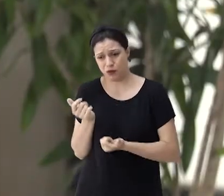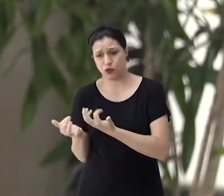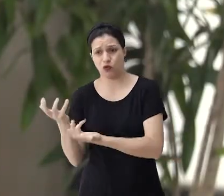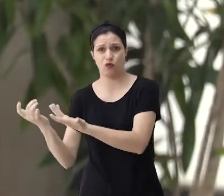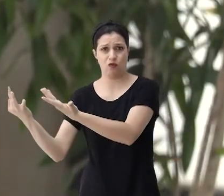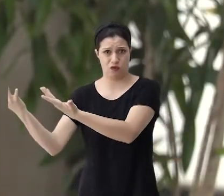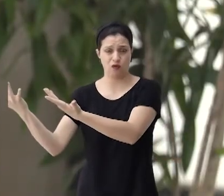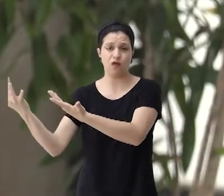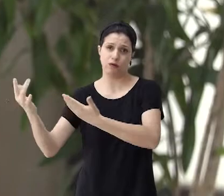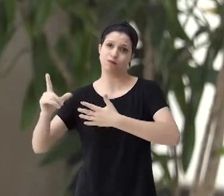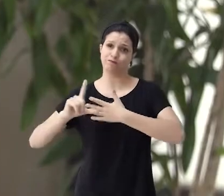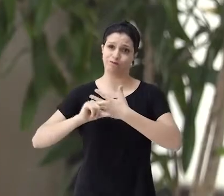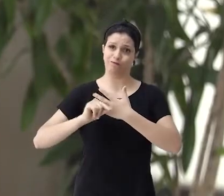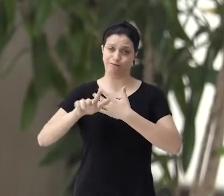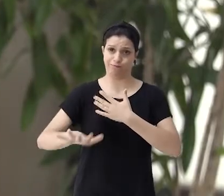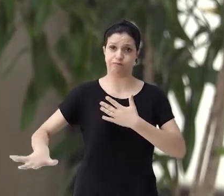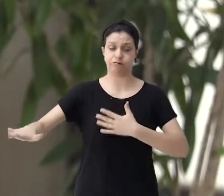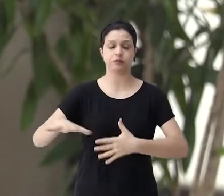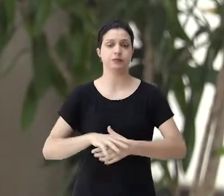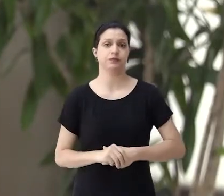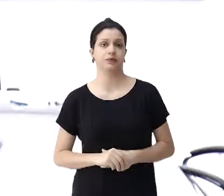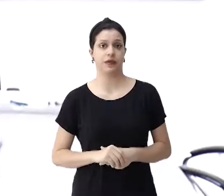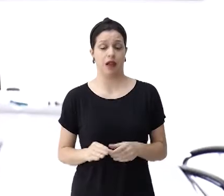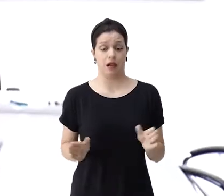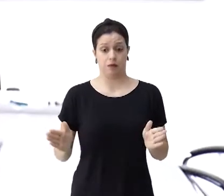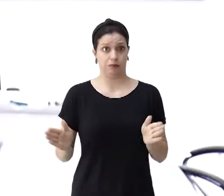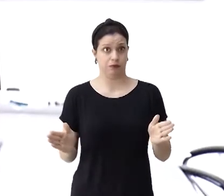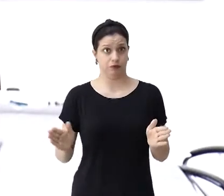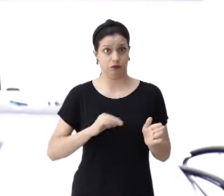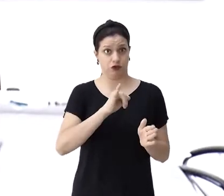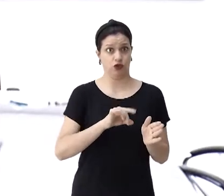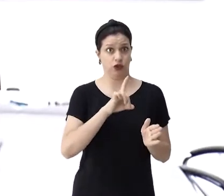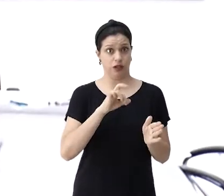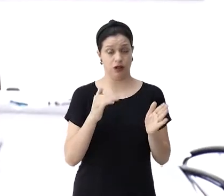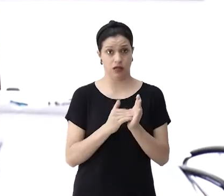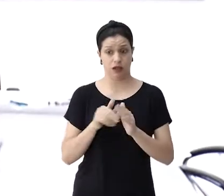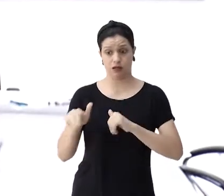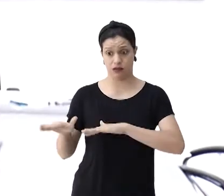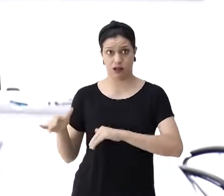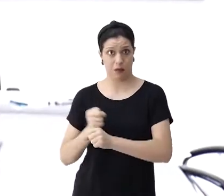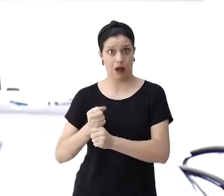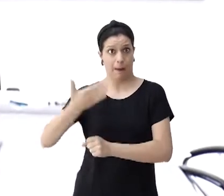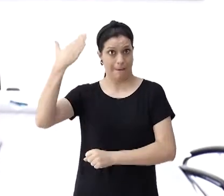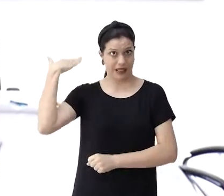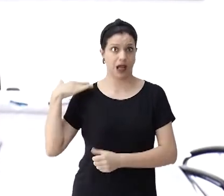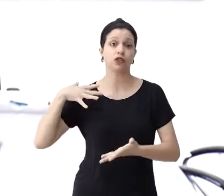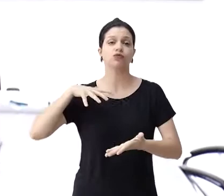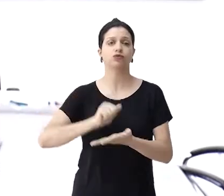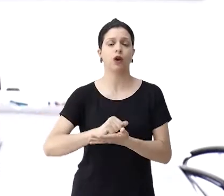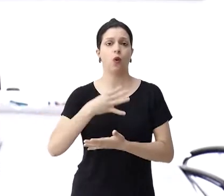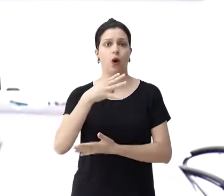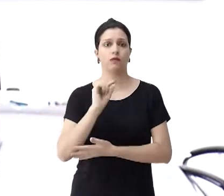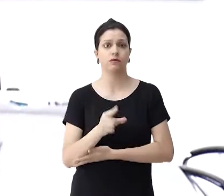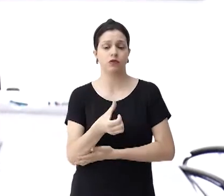aumento de focos de incêndios no Pantanal. Entre janeiro e setembro do ano passado, foram